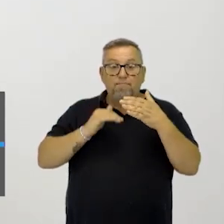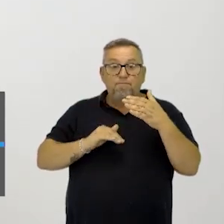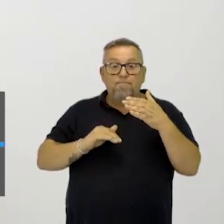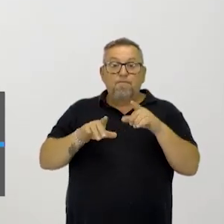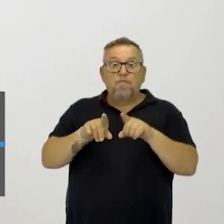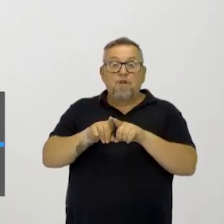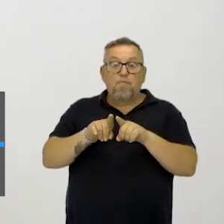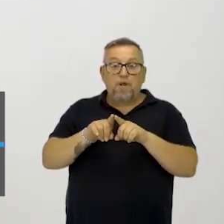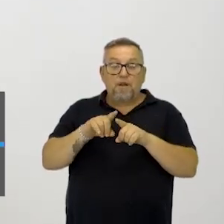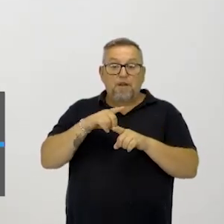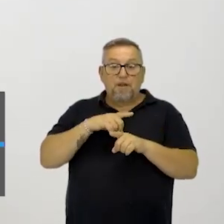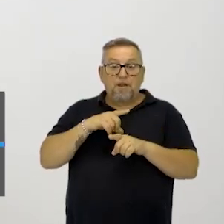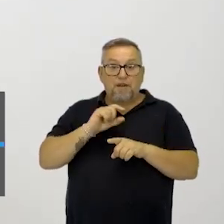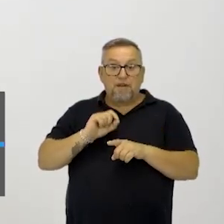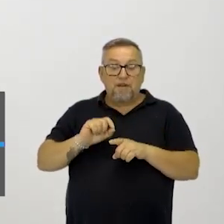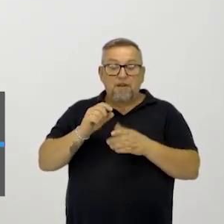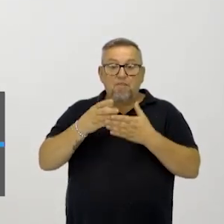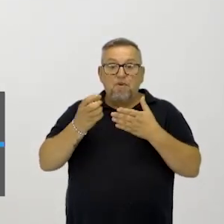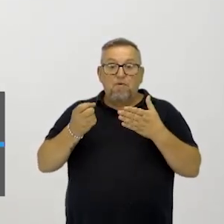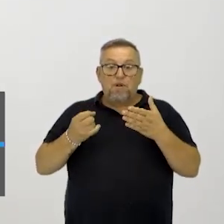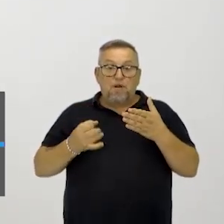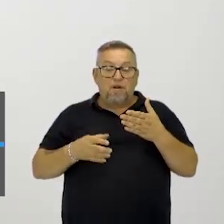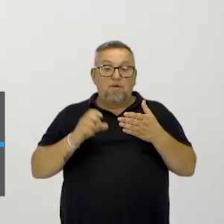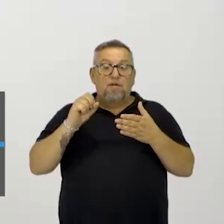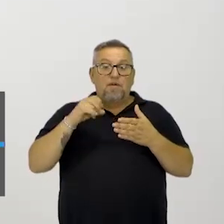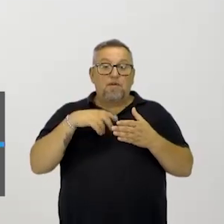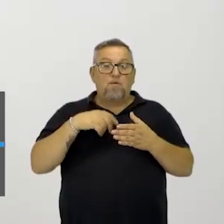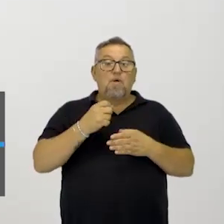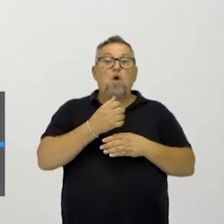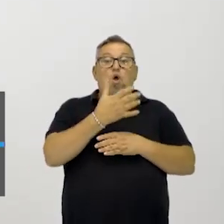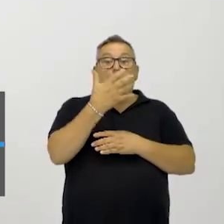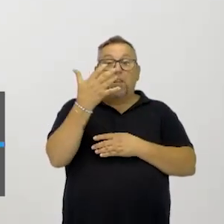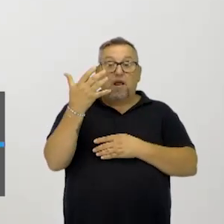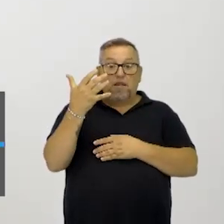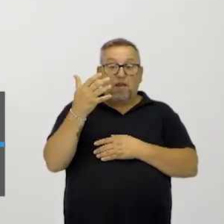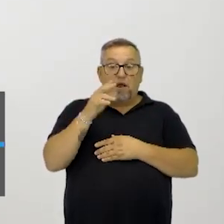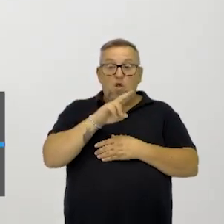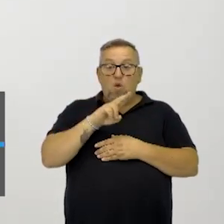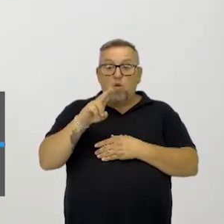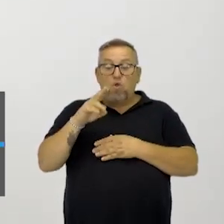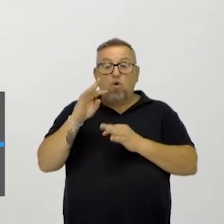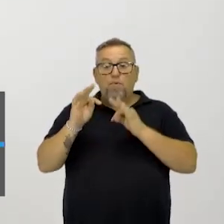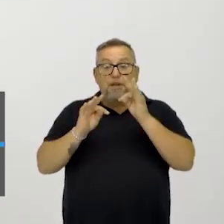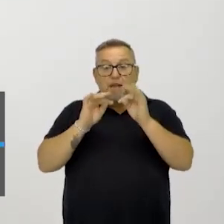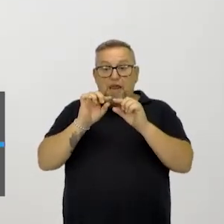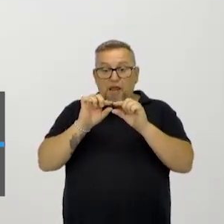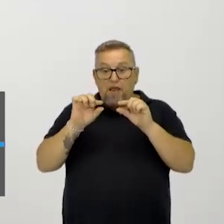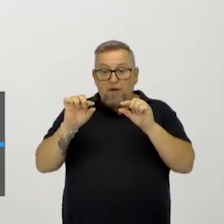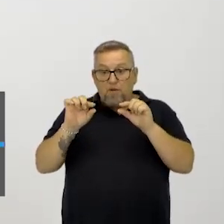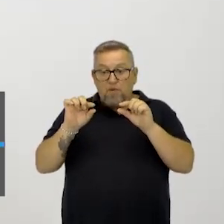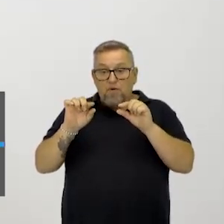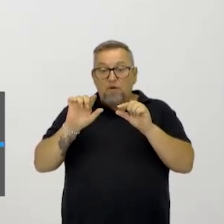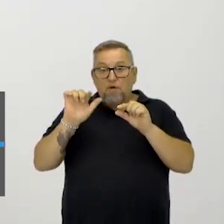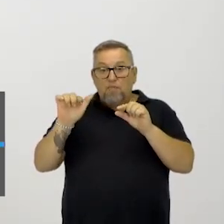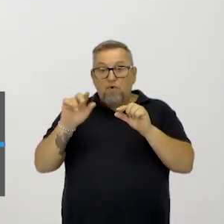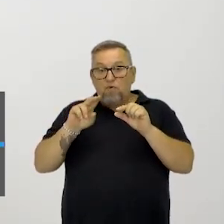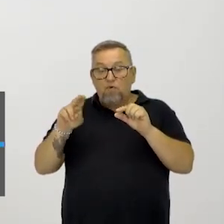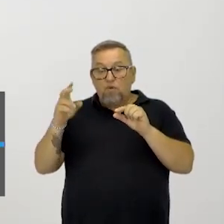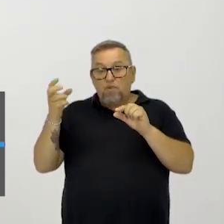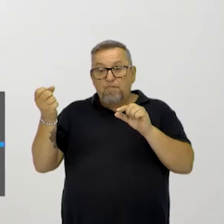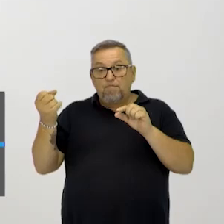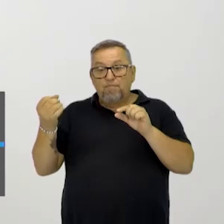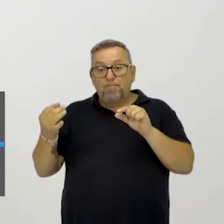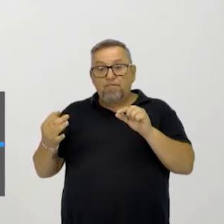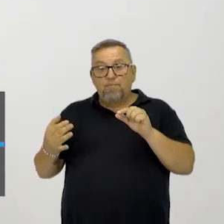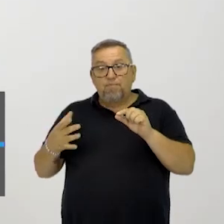termo técnico, vem uma explicação. Por exemplo, se é uma planta, o nome técnico, o nome da planta e o nome da pesquisa, e na sequência a